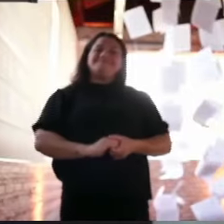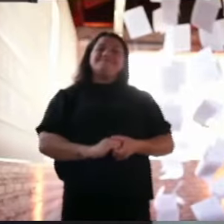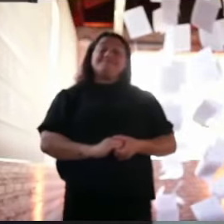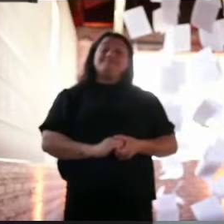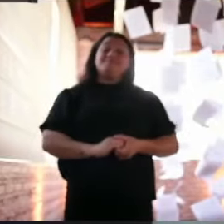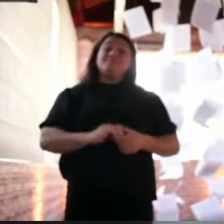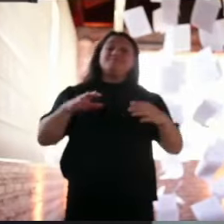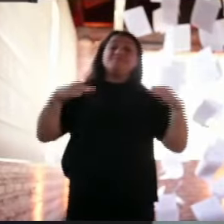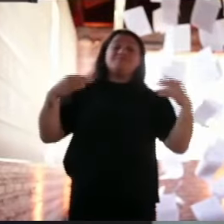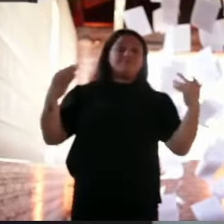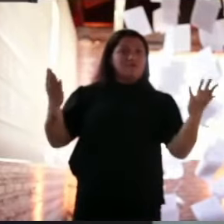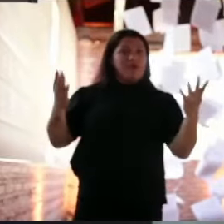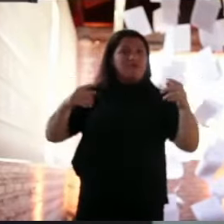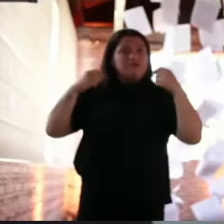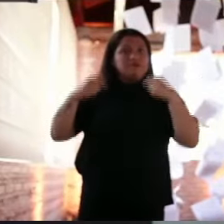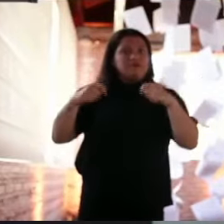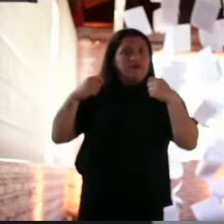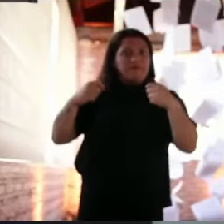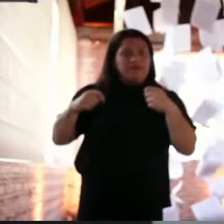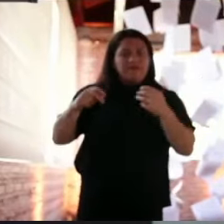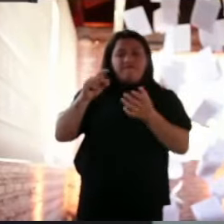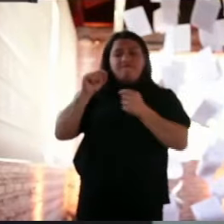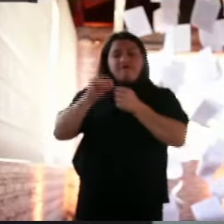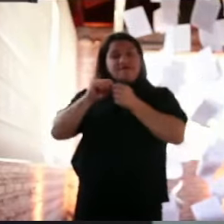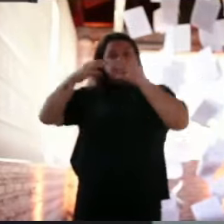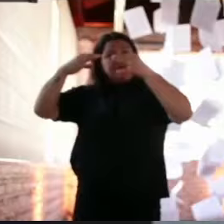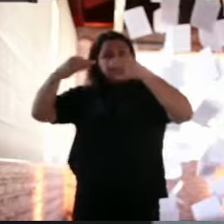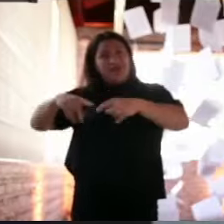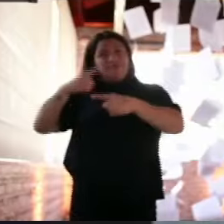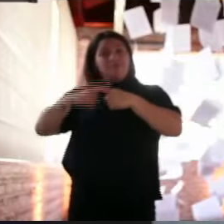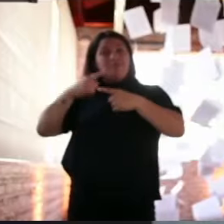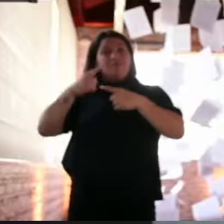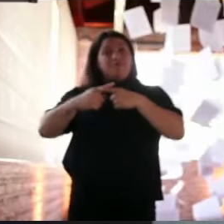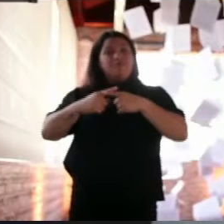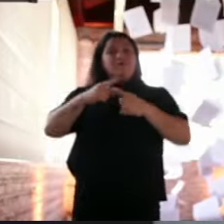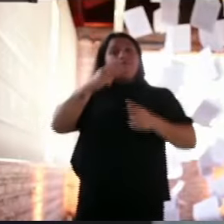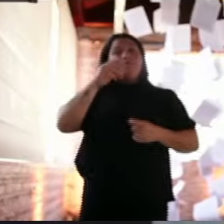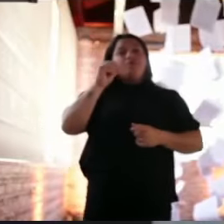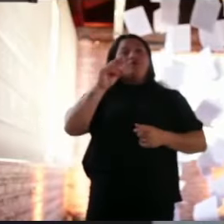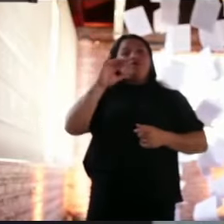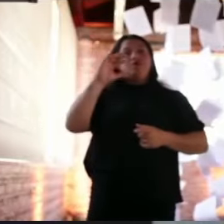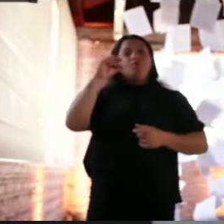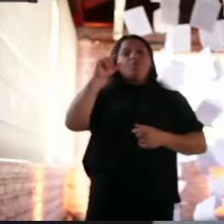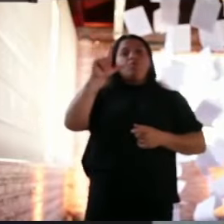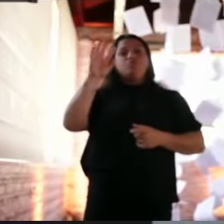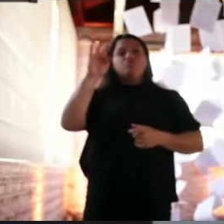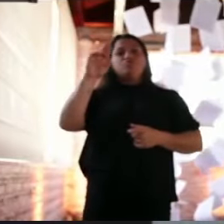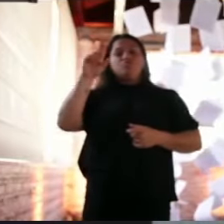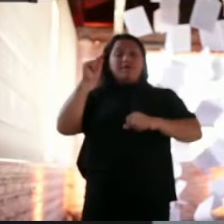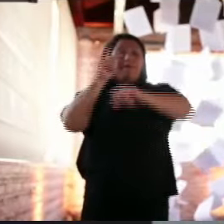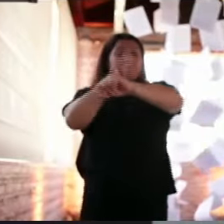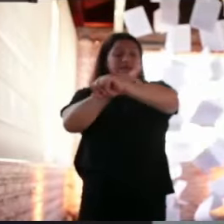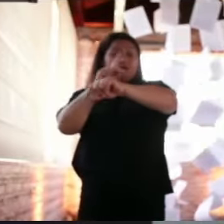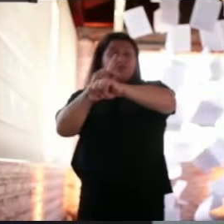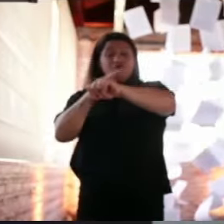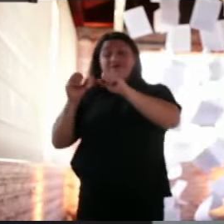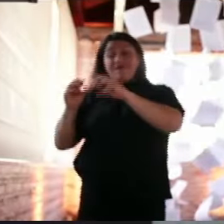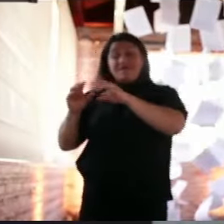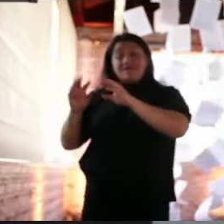Ou seja você vai ter que fazer esse negócio direito porque tem uma coisa que chama Puericultura é uma coisa que chama pedagogia que vai te ensinar